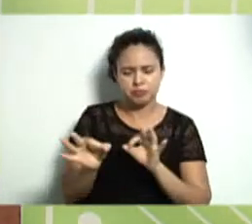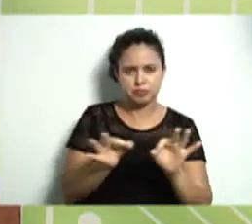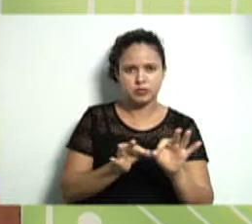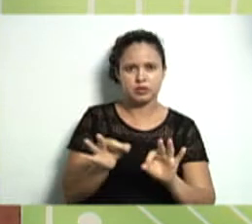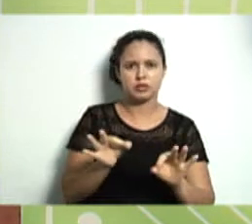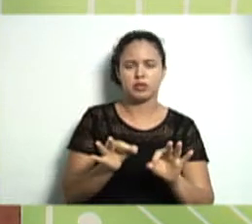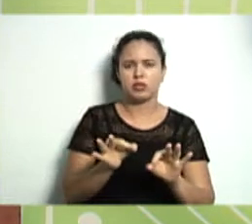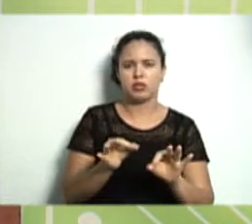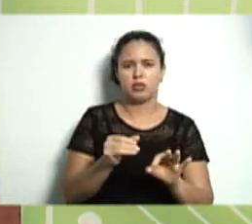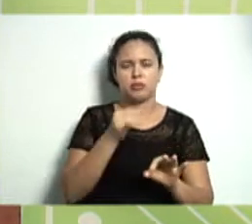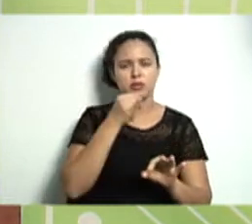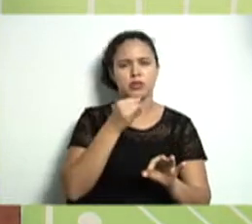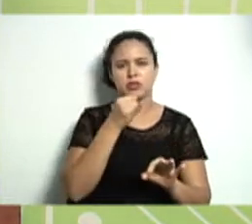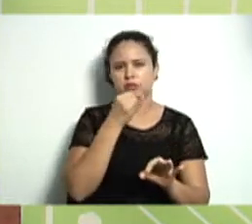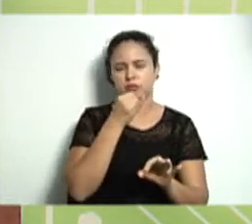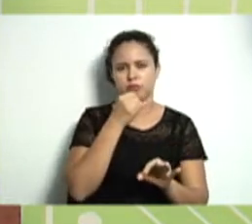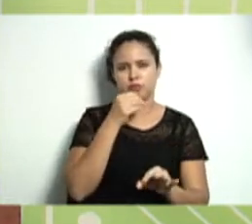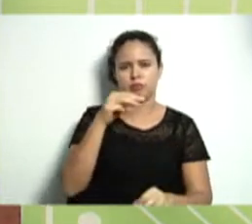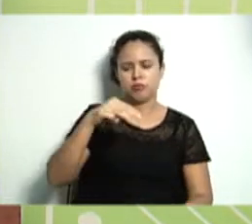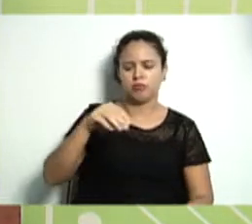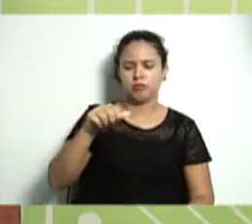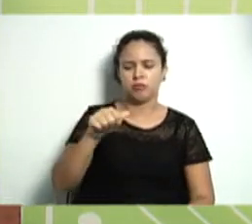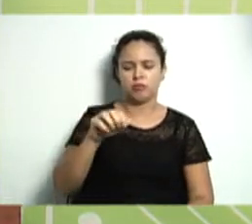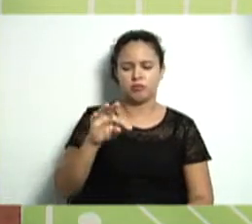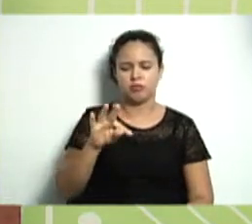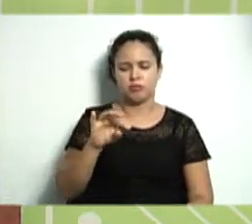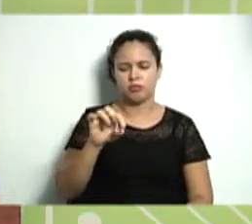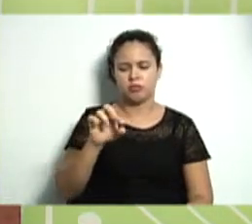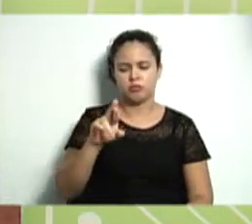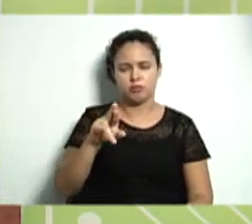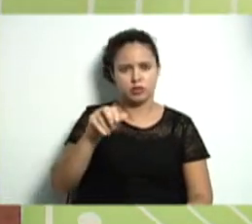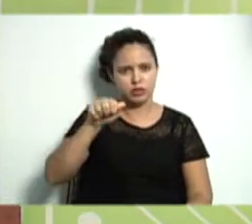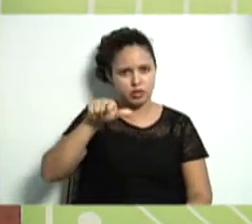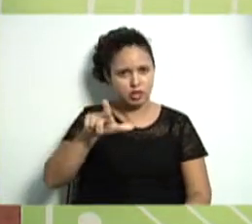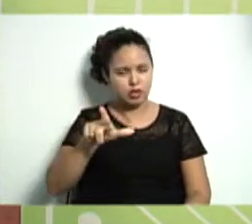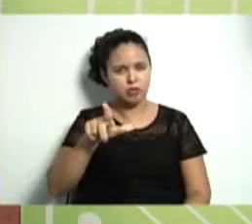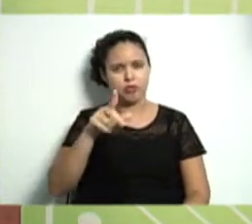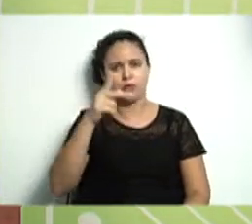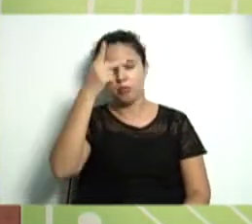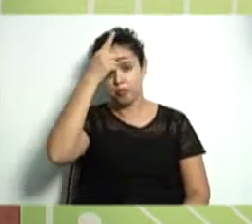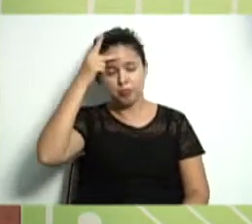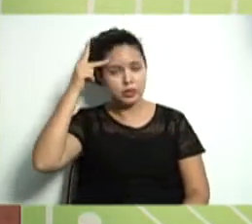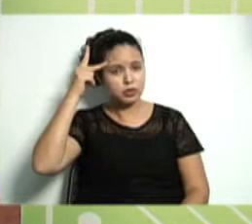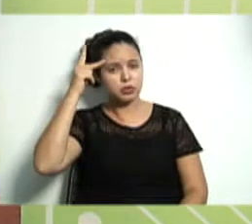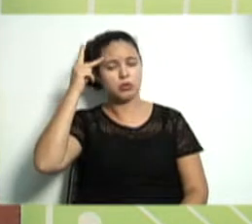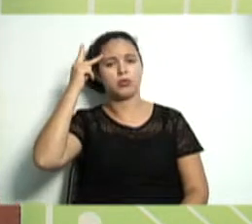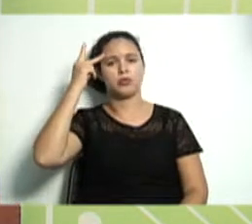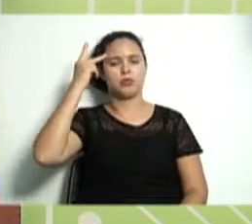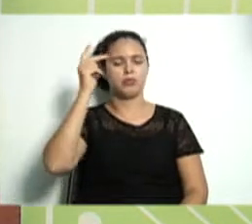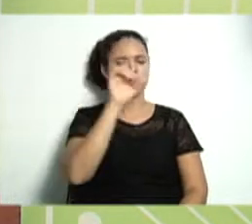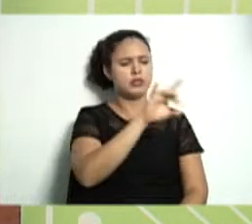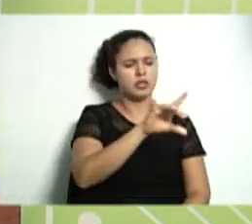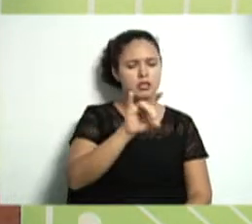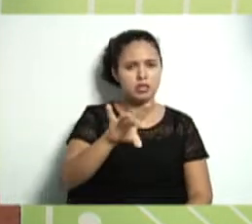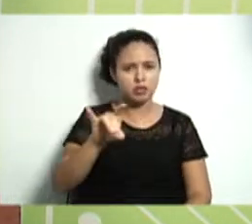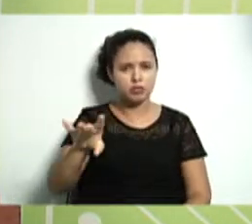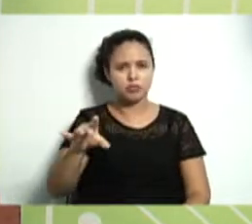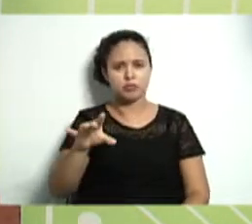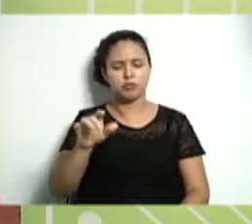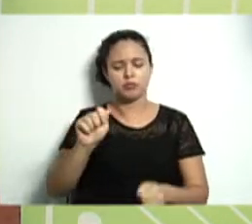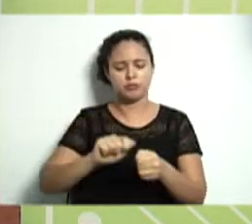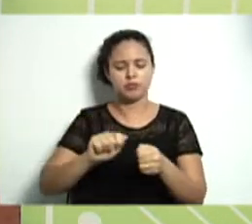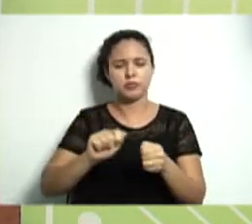esfera material, né? Quem vai fazer o quê? É isso que o professor Eliane estava